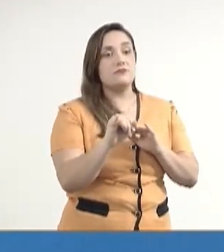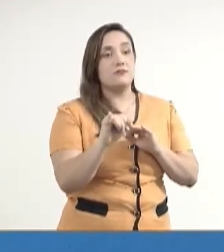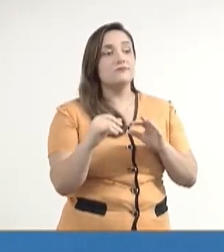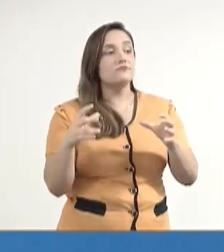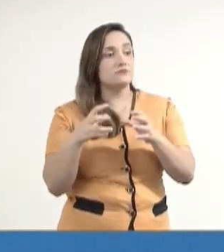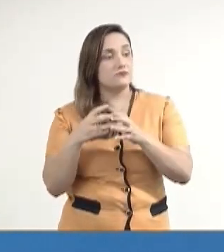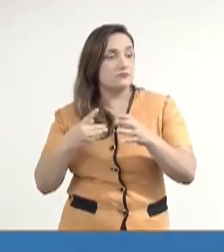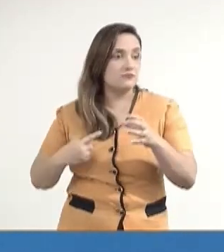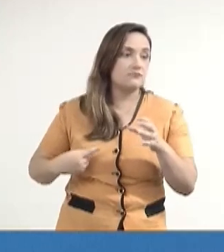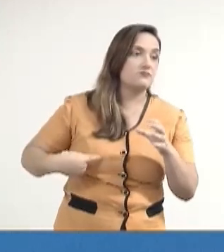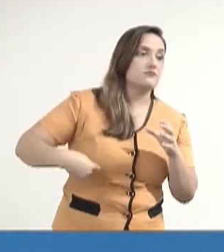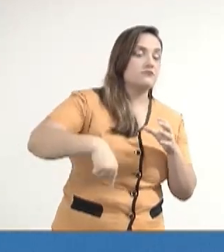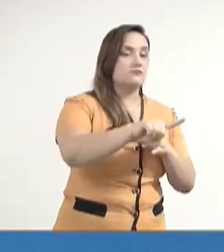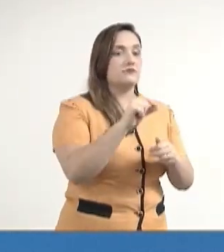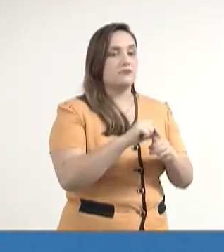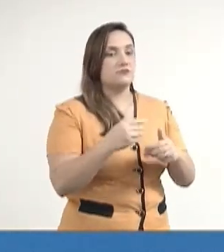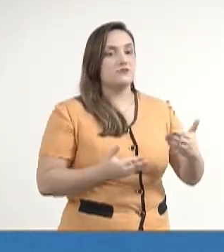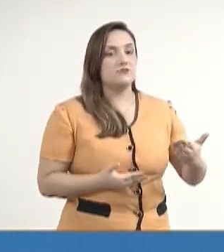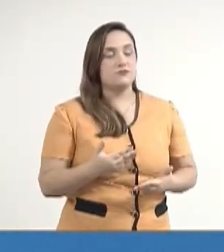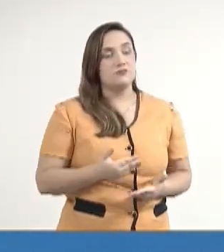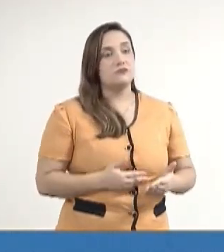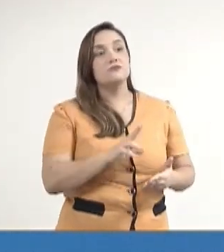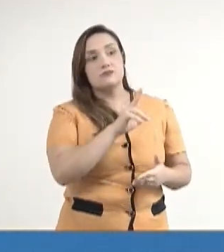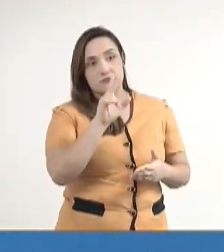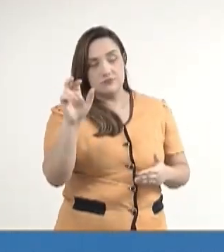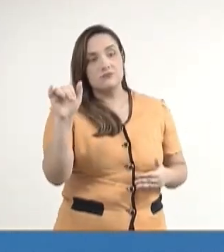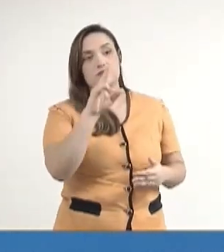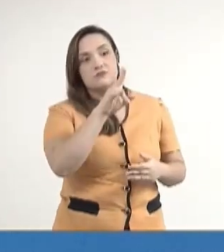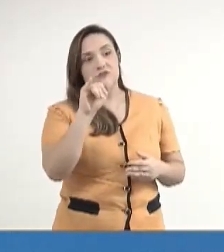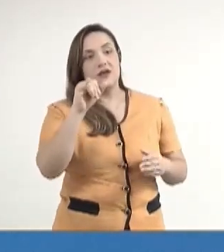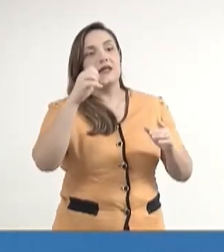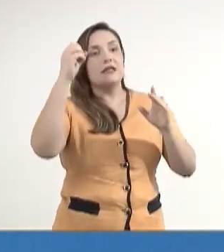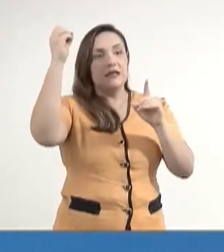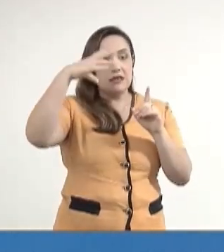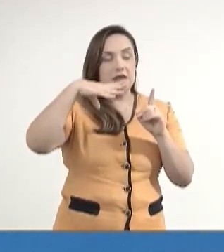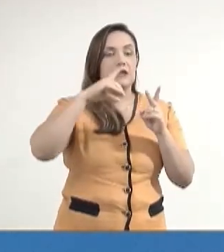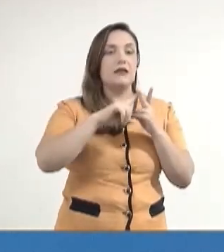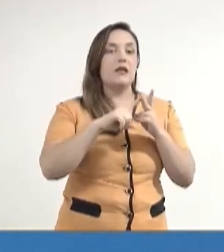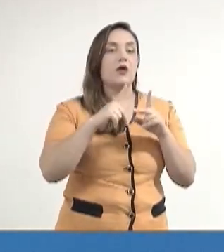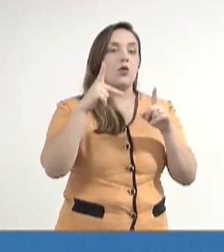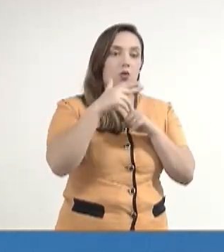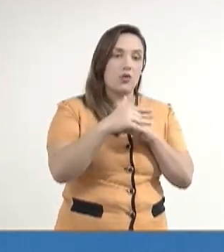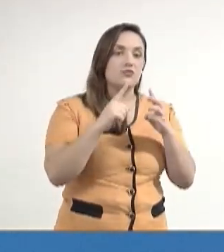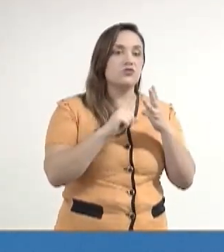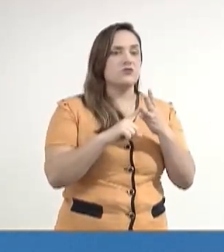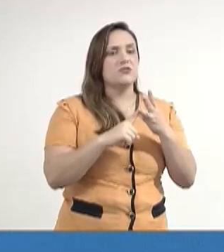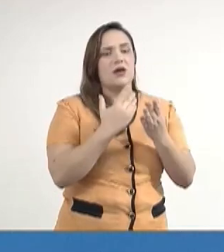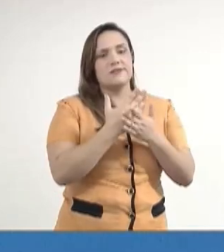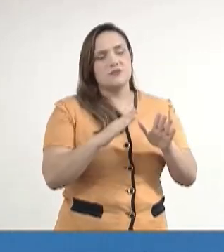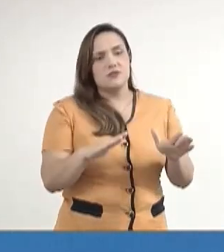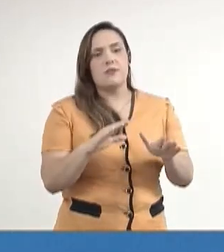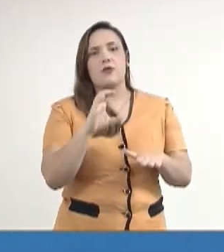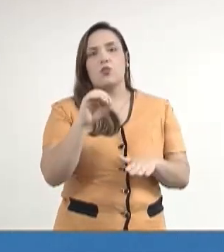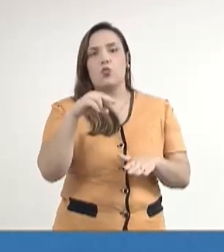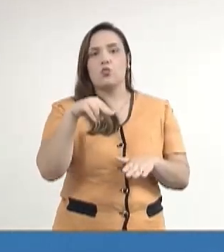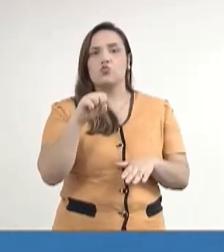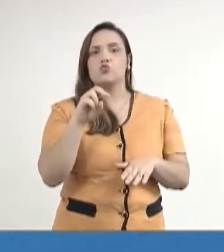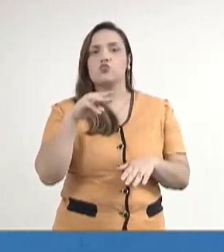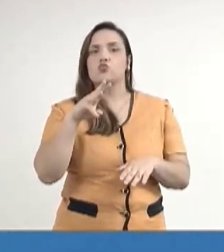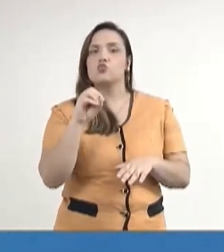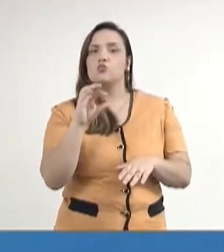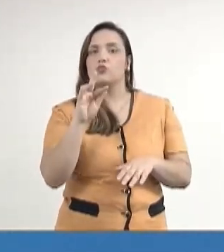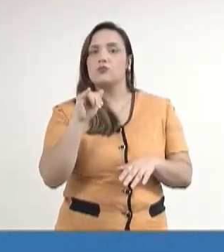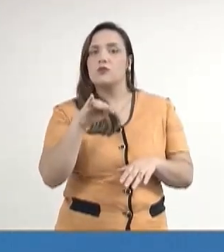a caminho para realizar serviços como ligação, religação, corte ou consumo final. A notificação